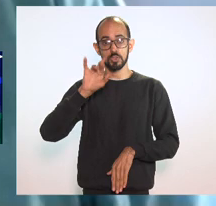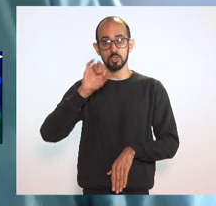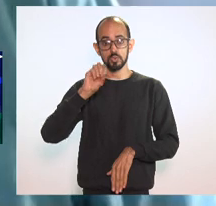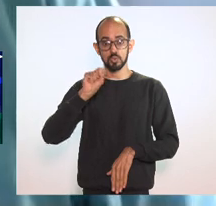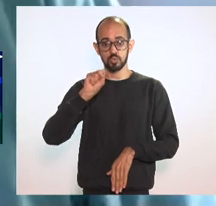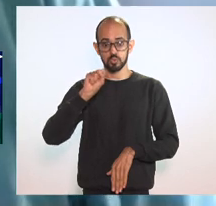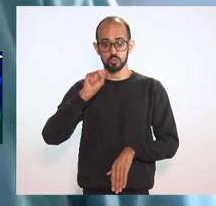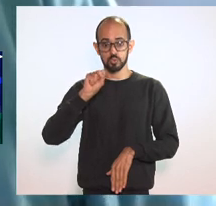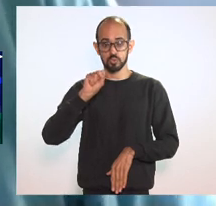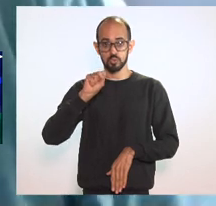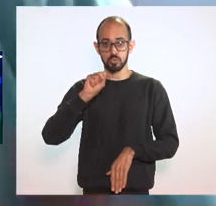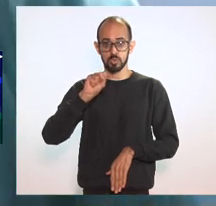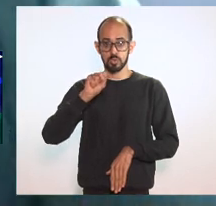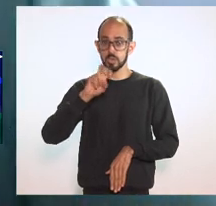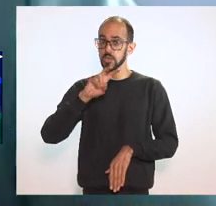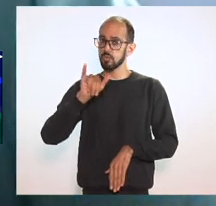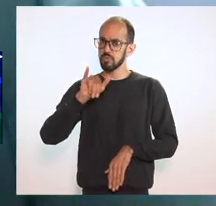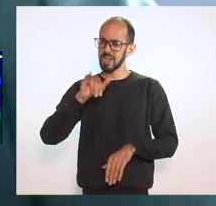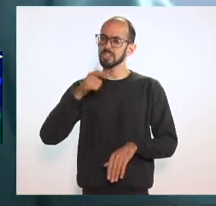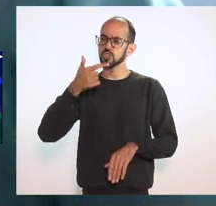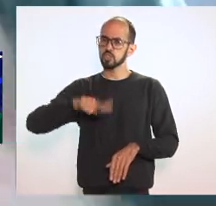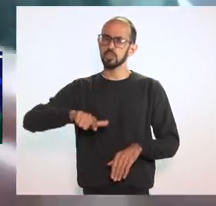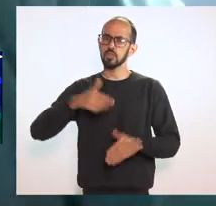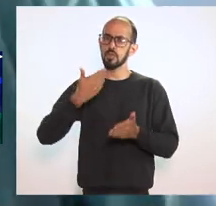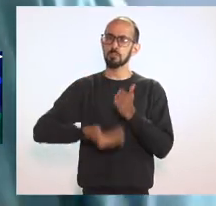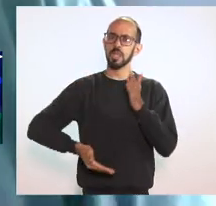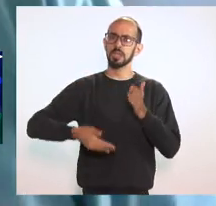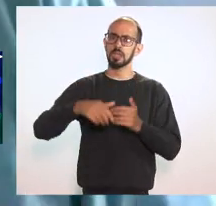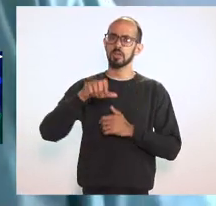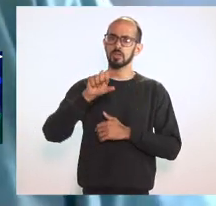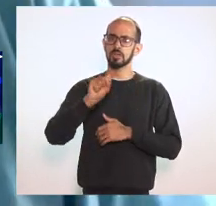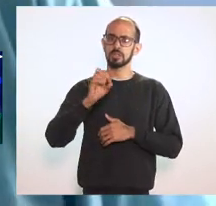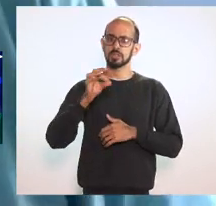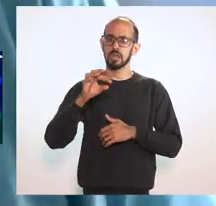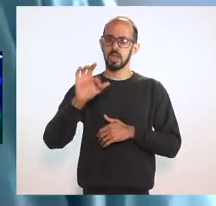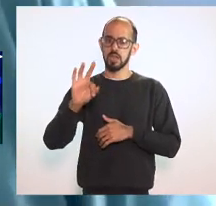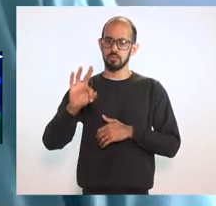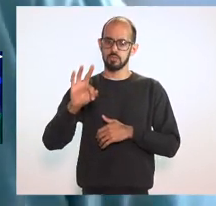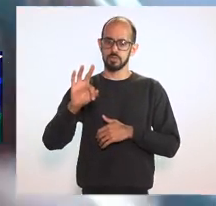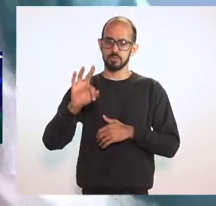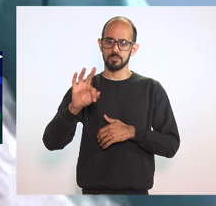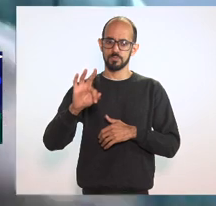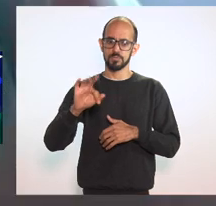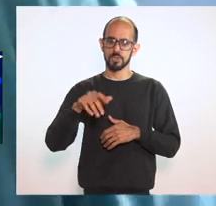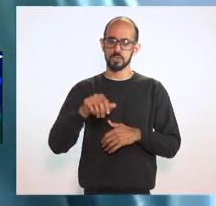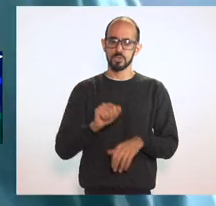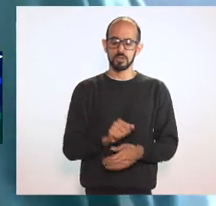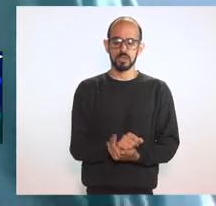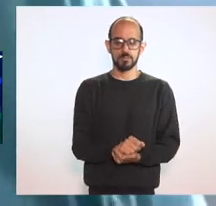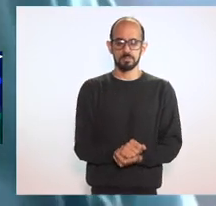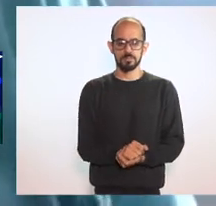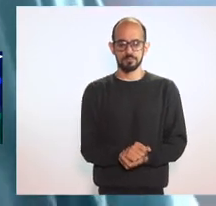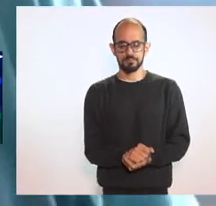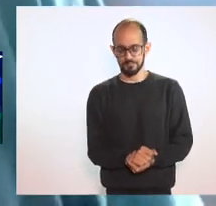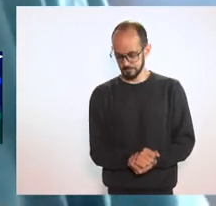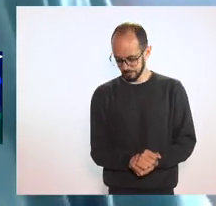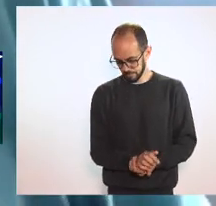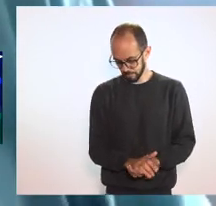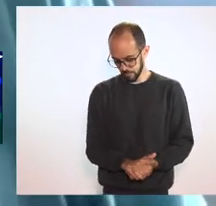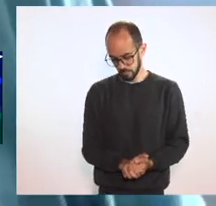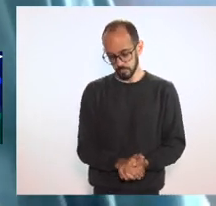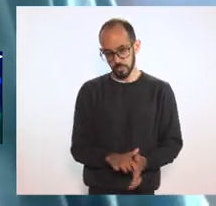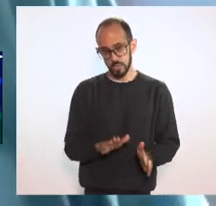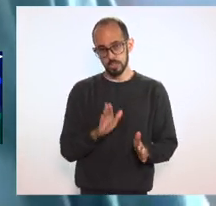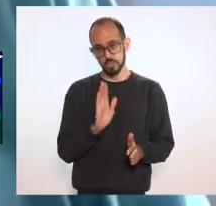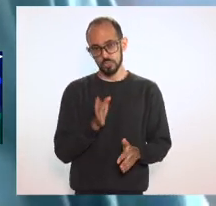é no Supremo Tribunal que deram subindo já tomou quatro medidas Deputado Luiz Paulo gosta de a gente antes que começa isso